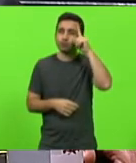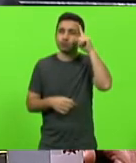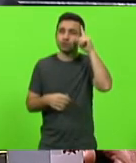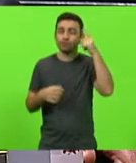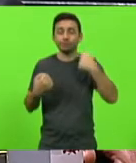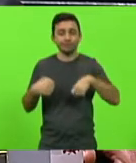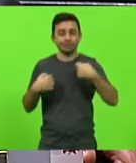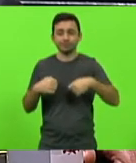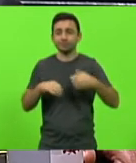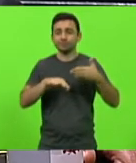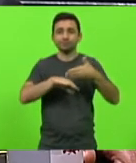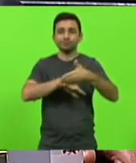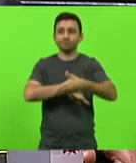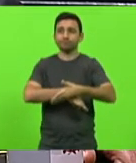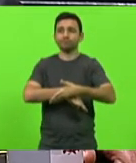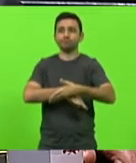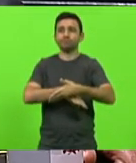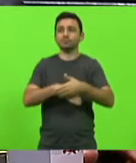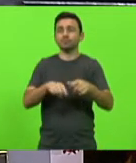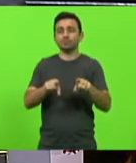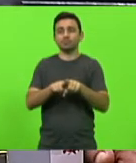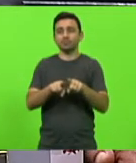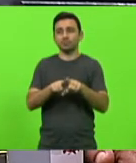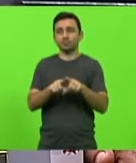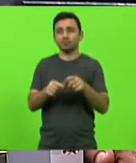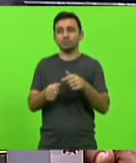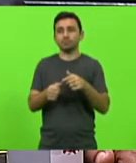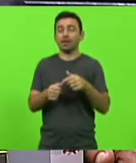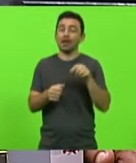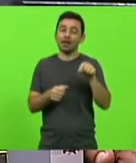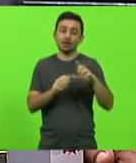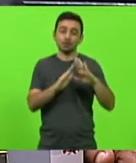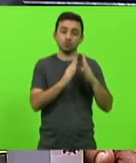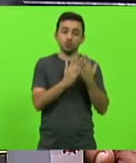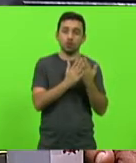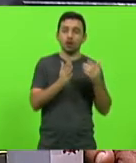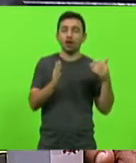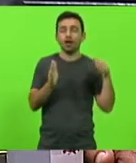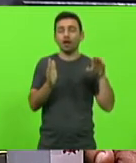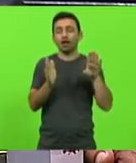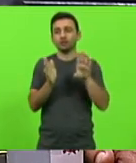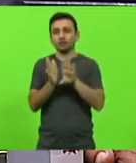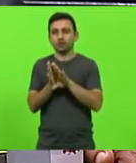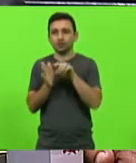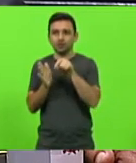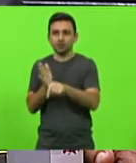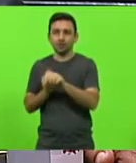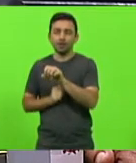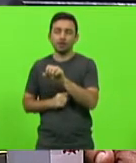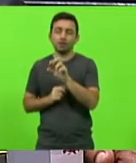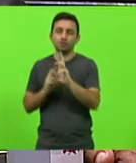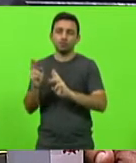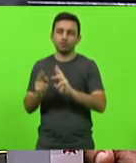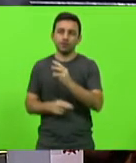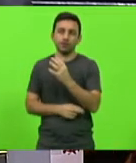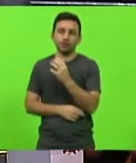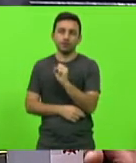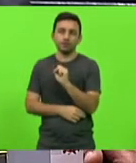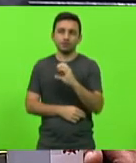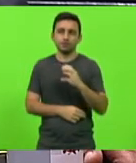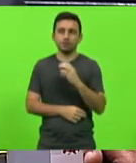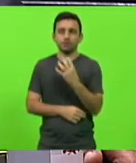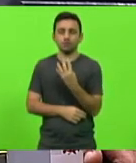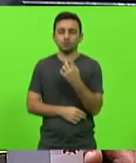acessar e também se deslocar dessa escola para a rodovia SC-418. Então, estou fazendo